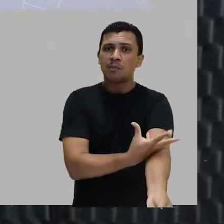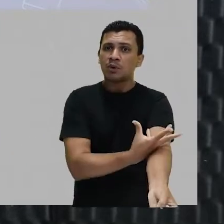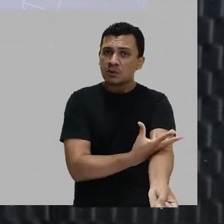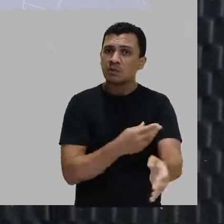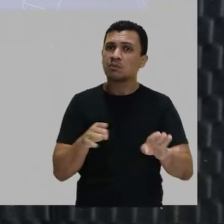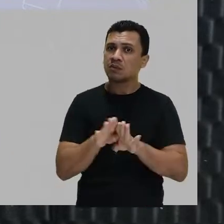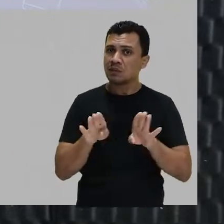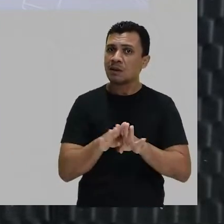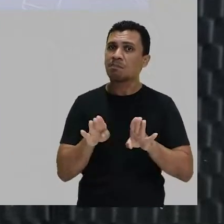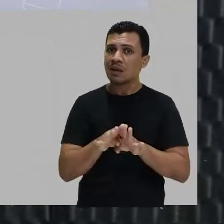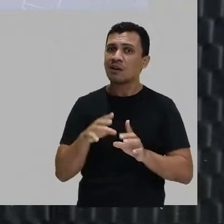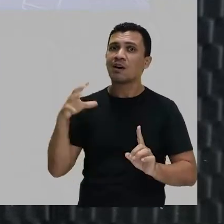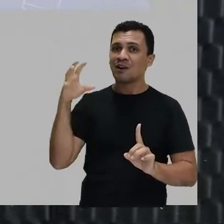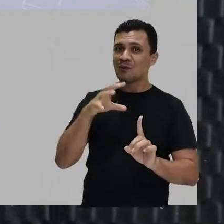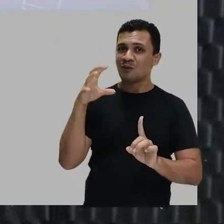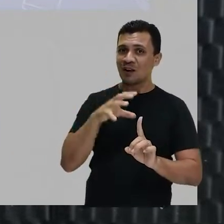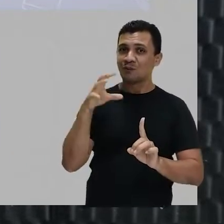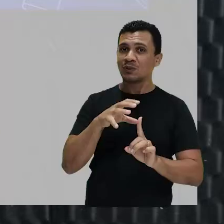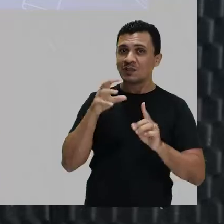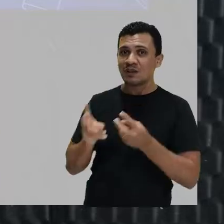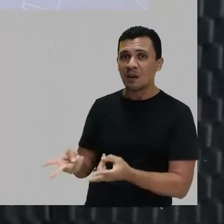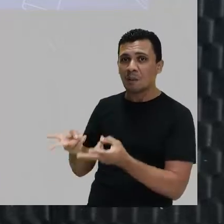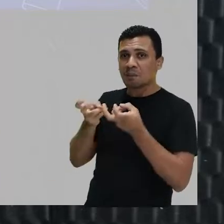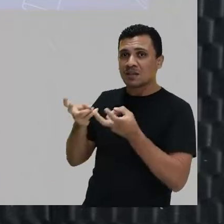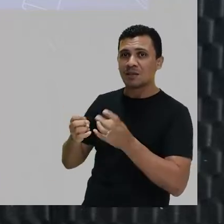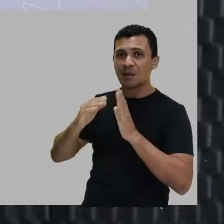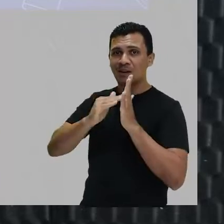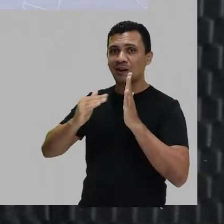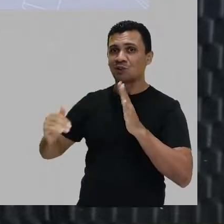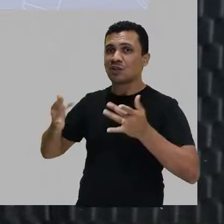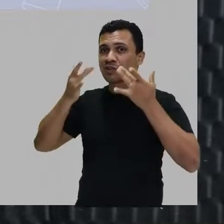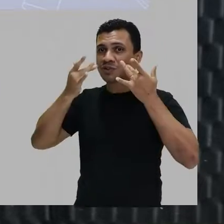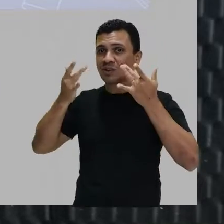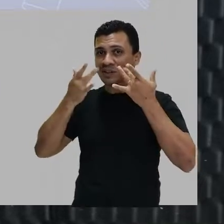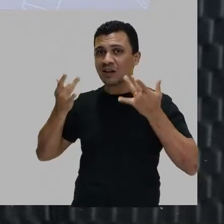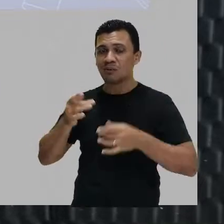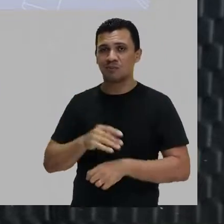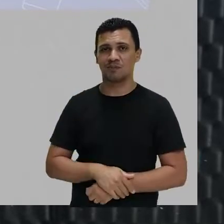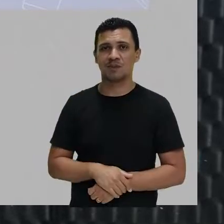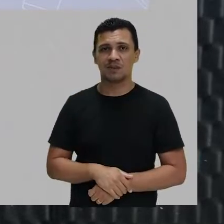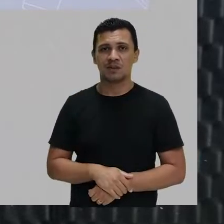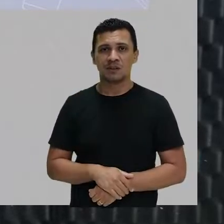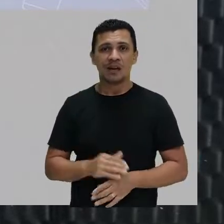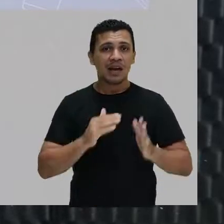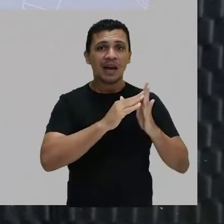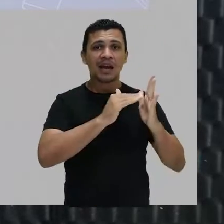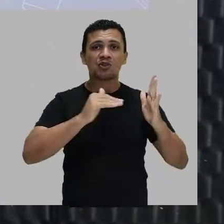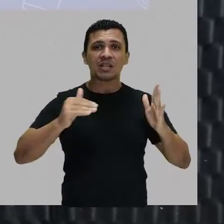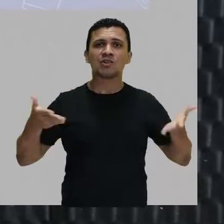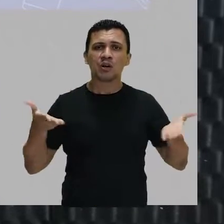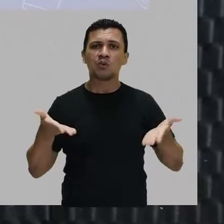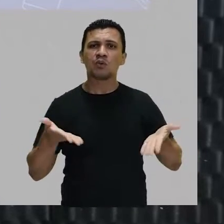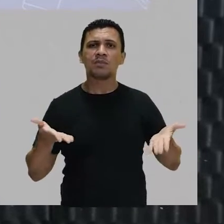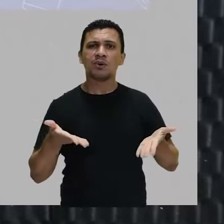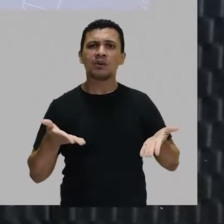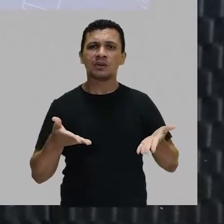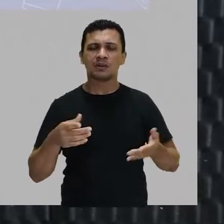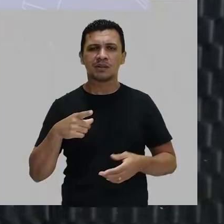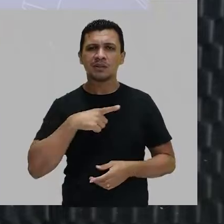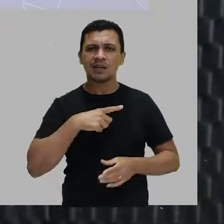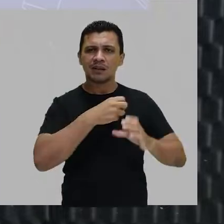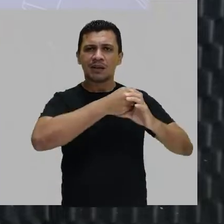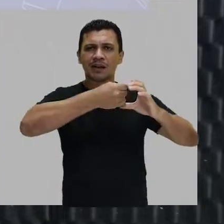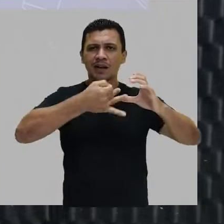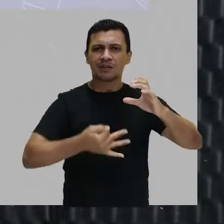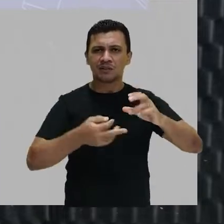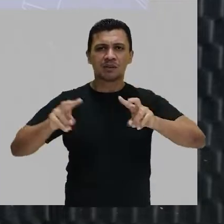também interfere nesse processo da estética teatral. Estética contemporânea, ela não é caracterizada somente pela temática. O tema